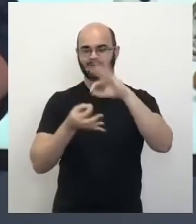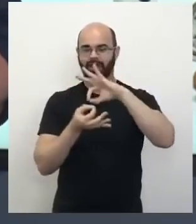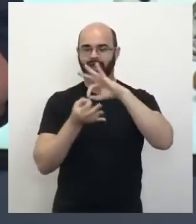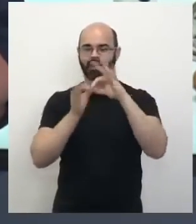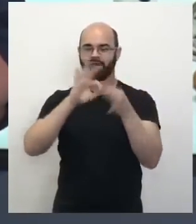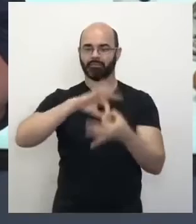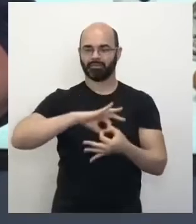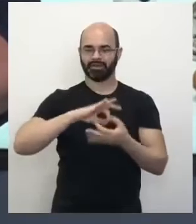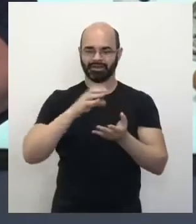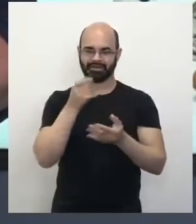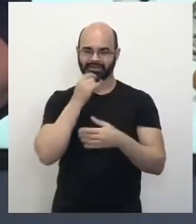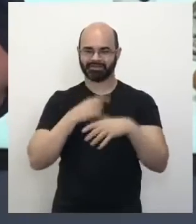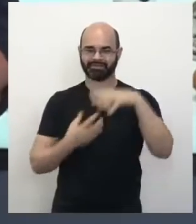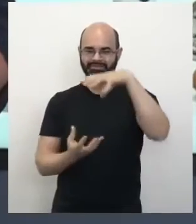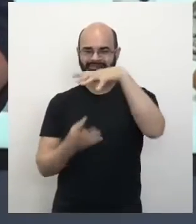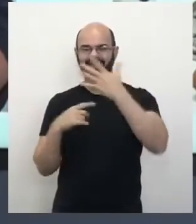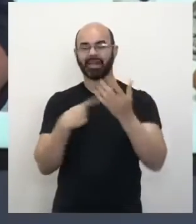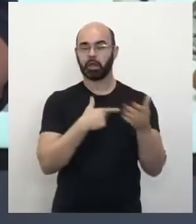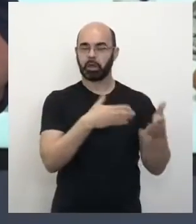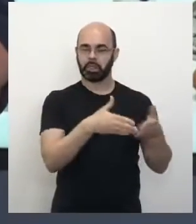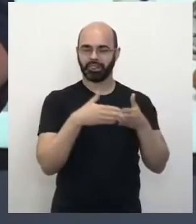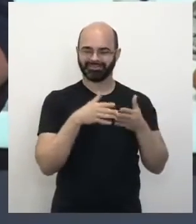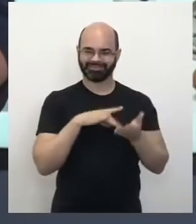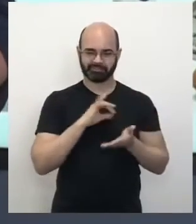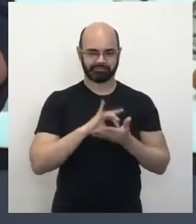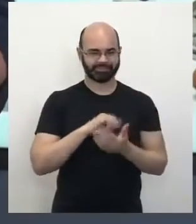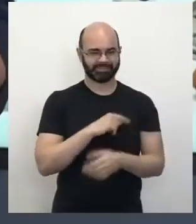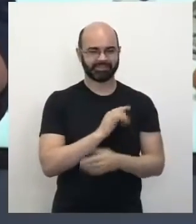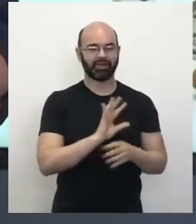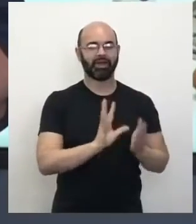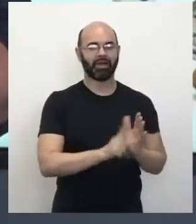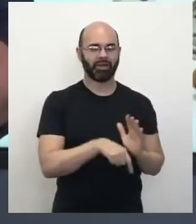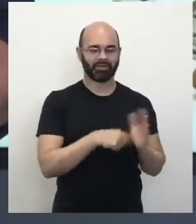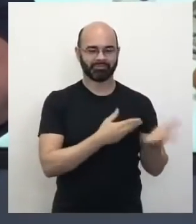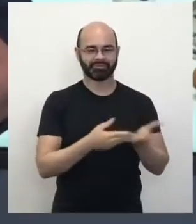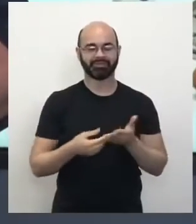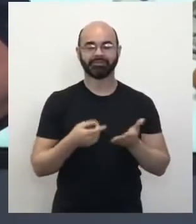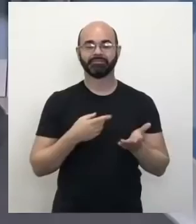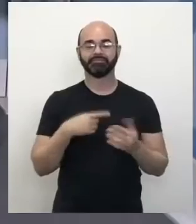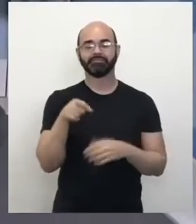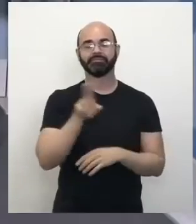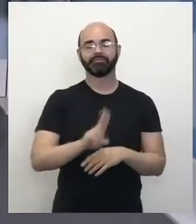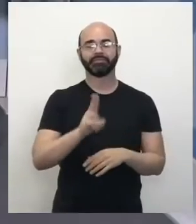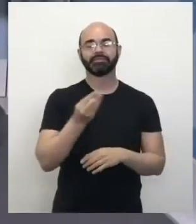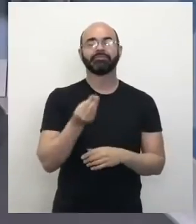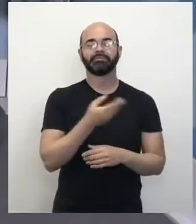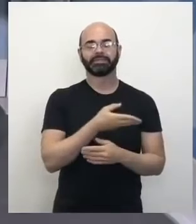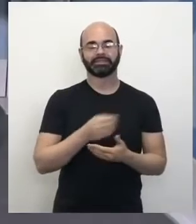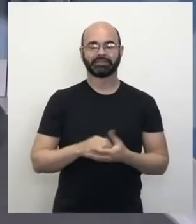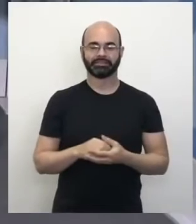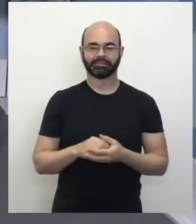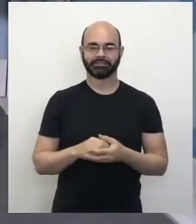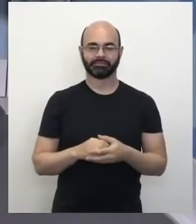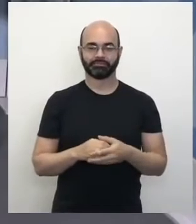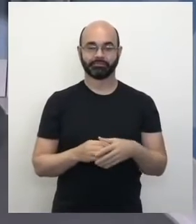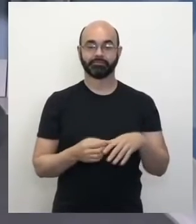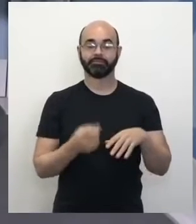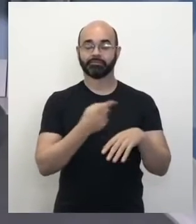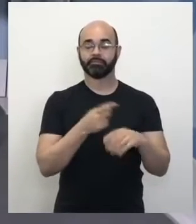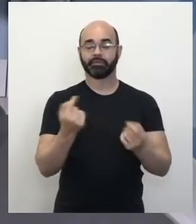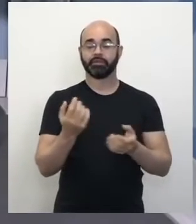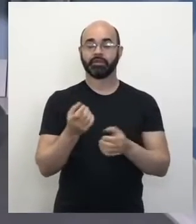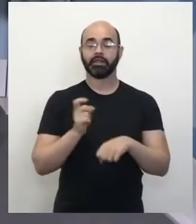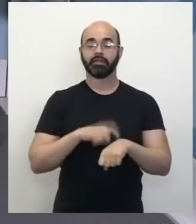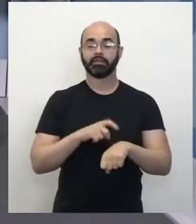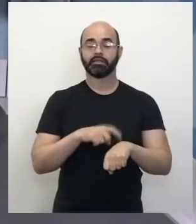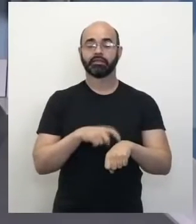Pegou emprestado, né? Eu peguei emprestado, né? E essa ampulheta aqui, ela serve para quê, Jonas? Essa daí para calcular o tempo, né? Isso, a